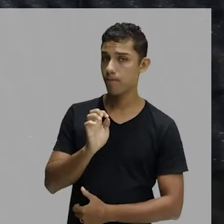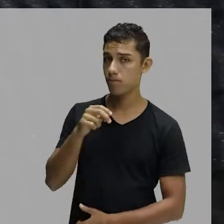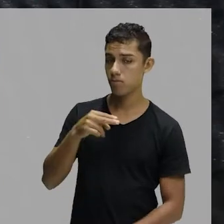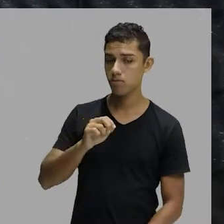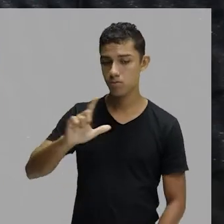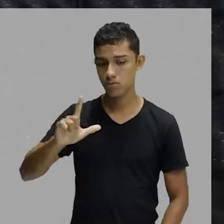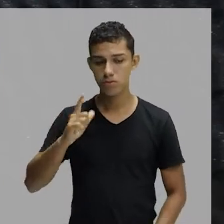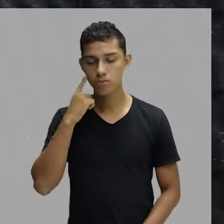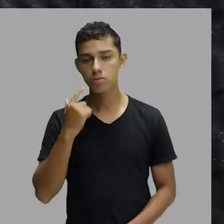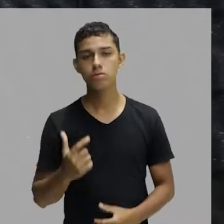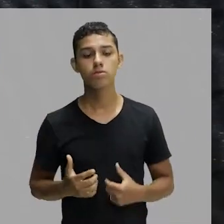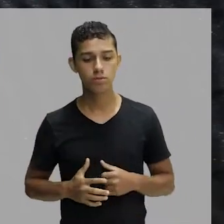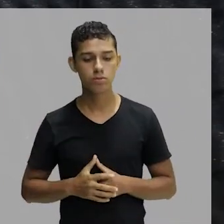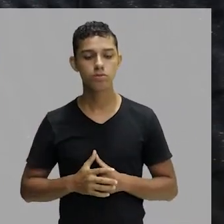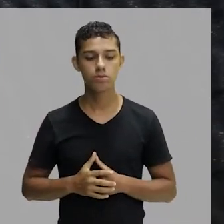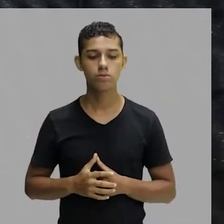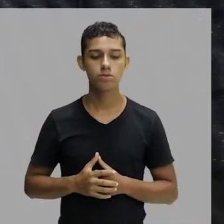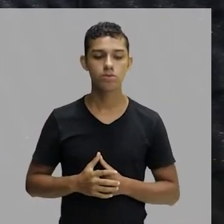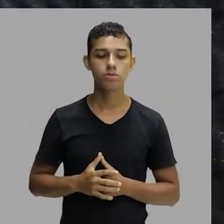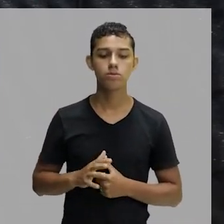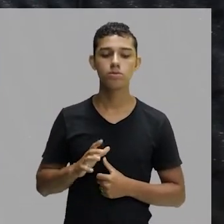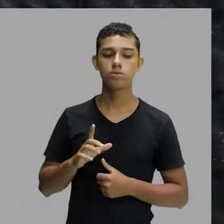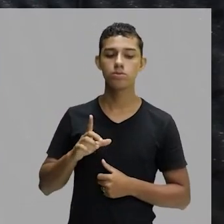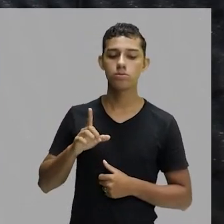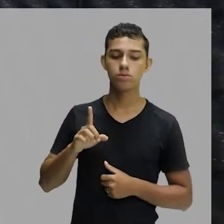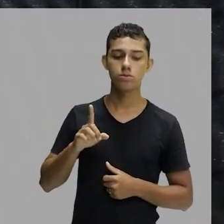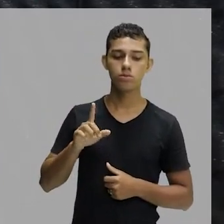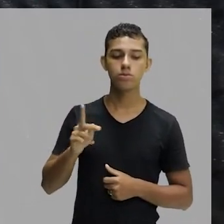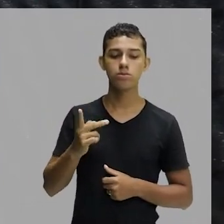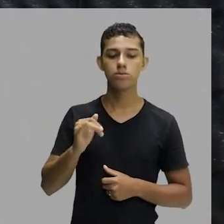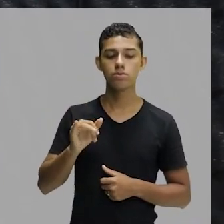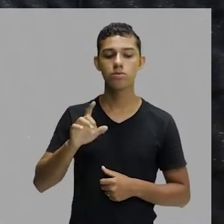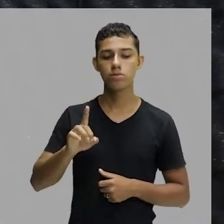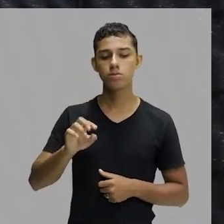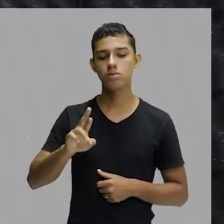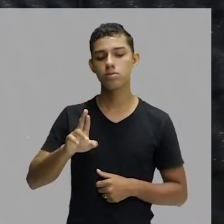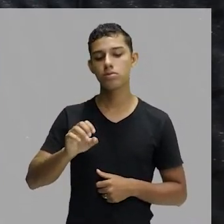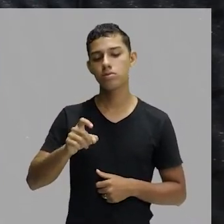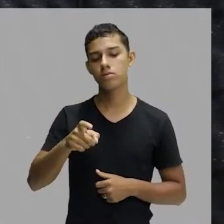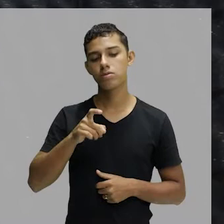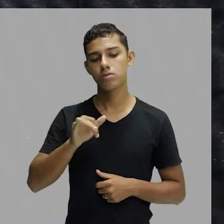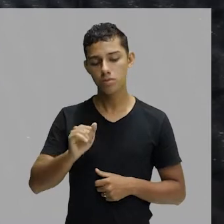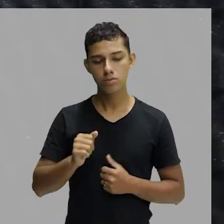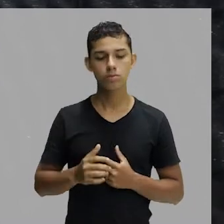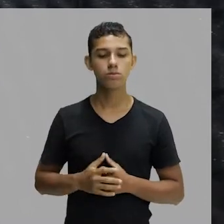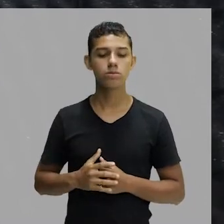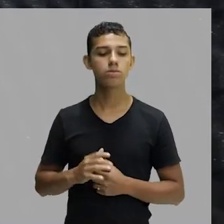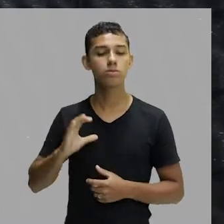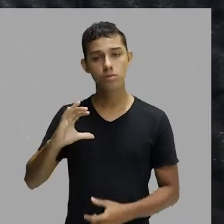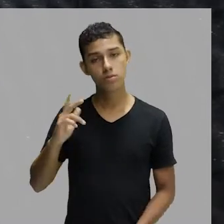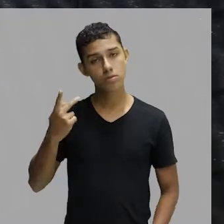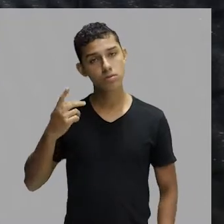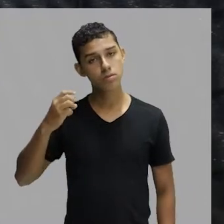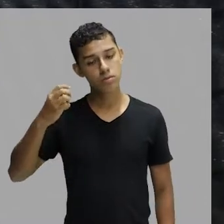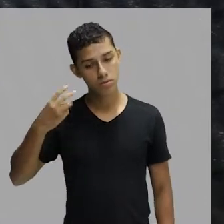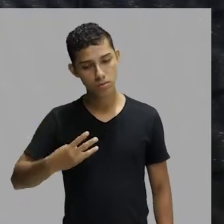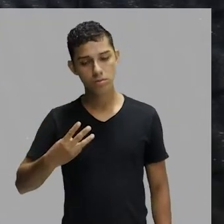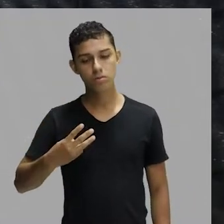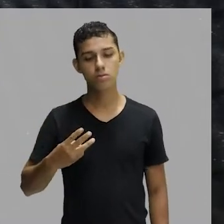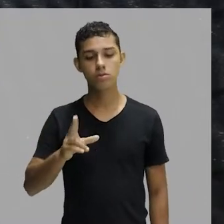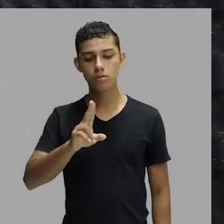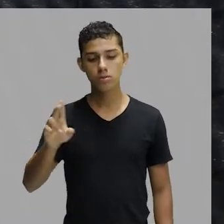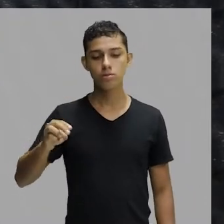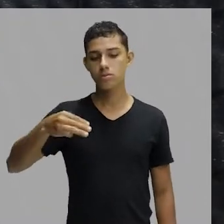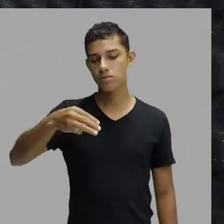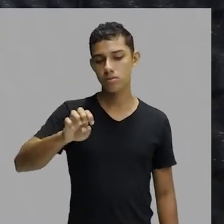vai utilizar o termo hidroxibenzeno. Só que eu tenho um grupo CH3. Lembrando, o grupo CH3 é o